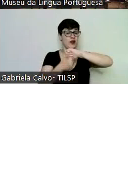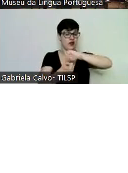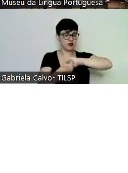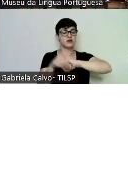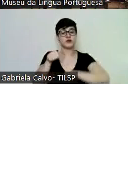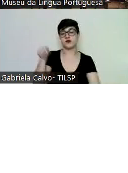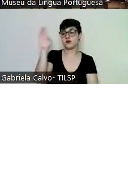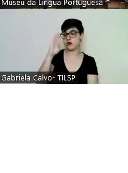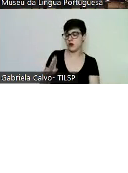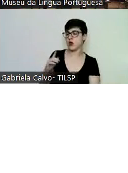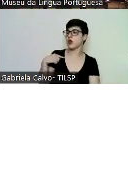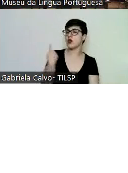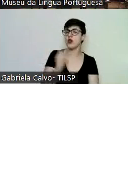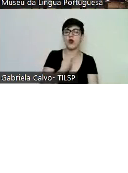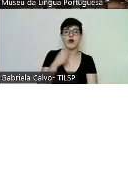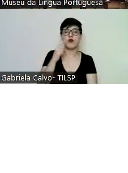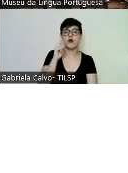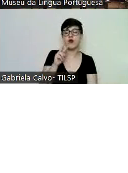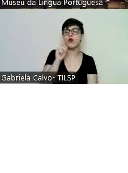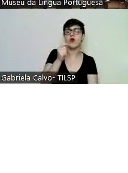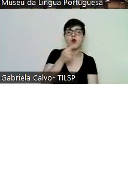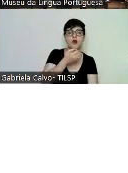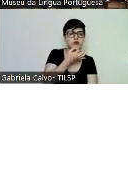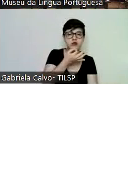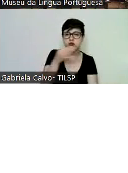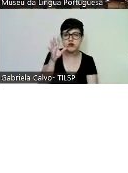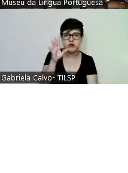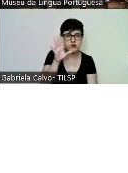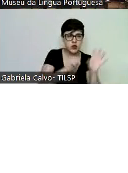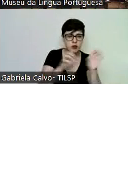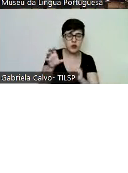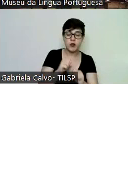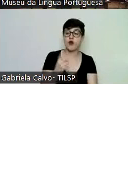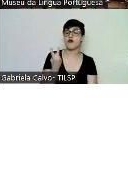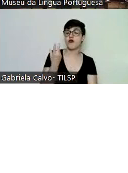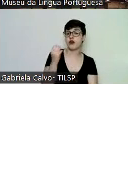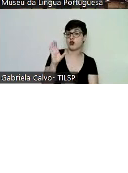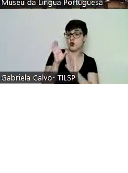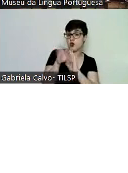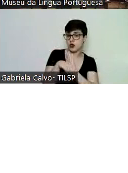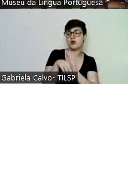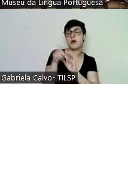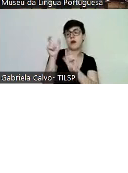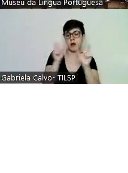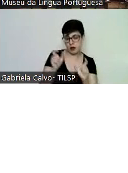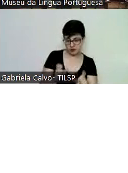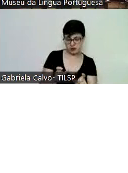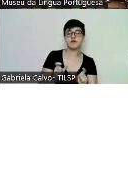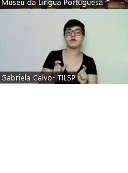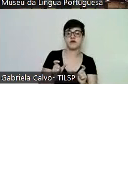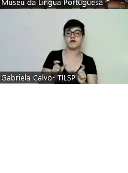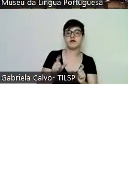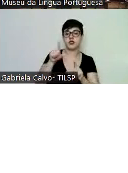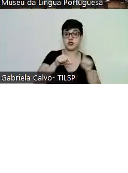do que a gente como museologia brasileira entendia esses 20 termos que a gente tinha recebido e até preparando